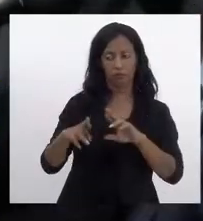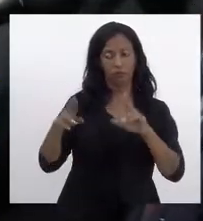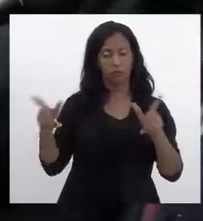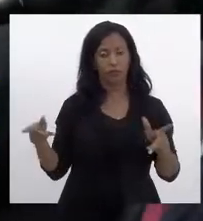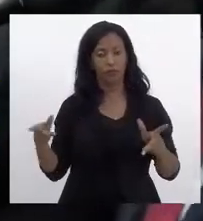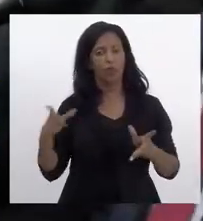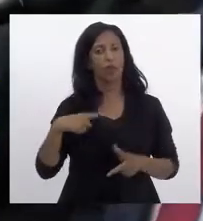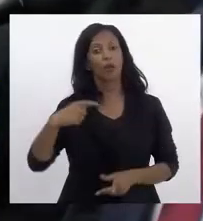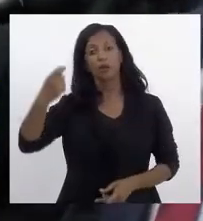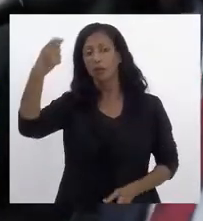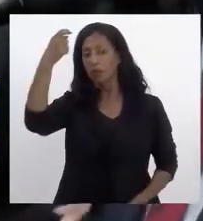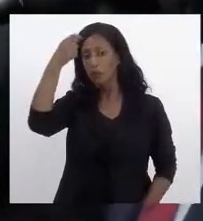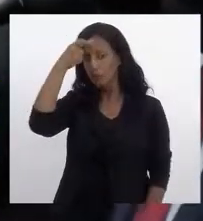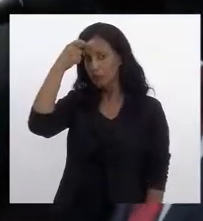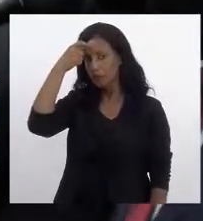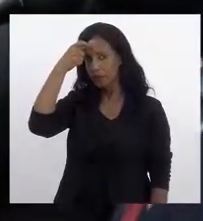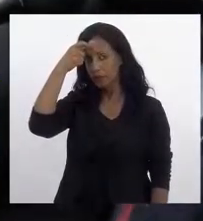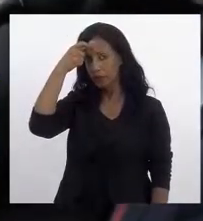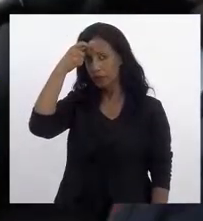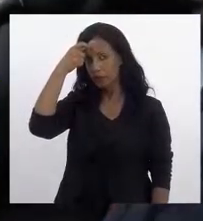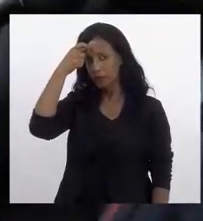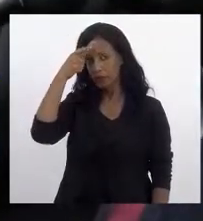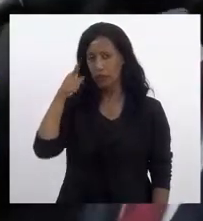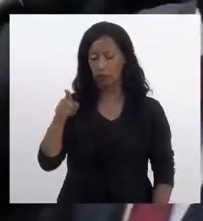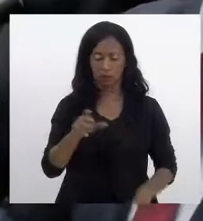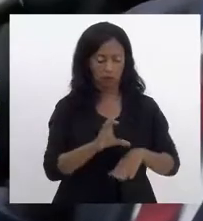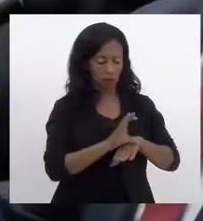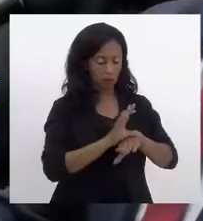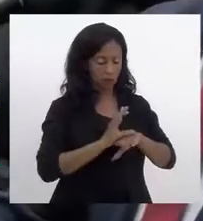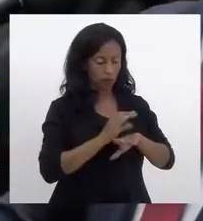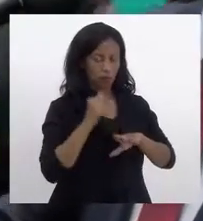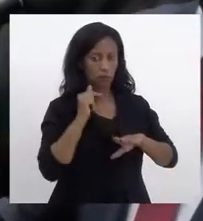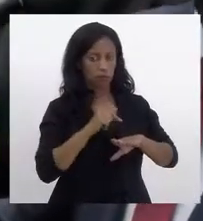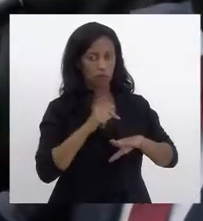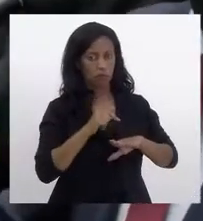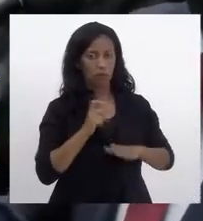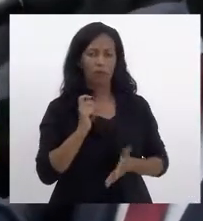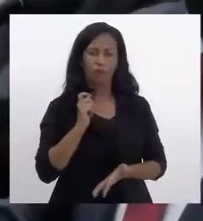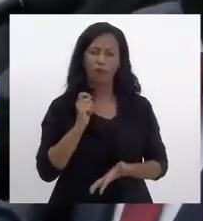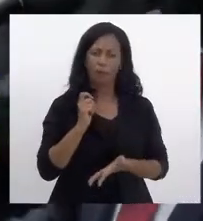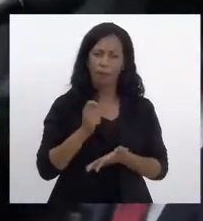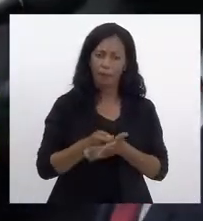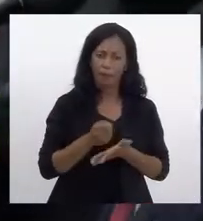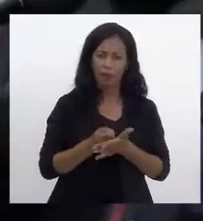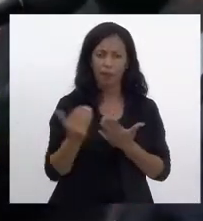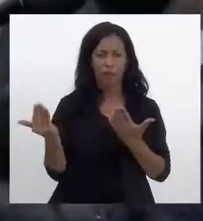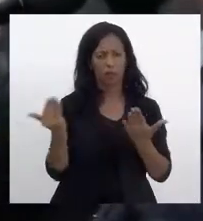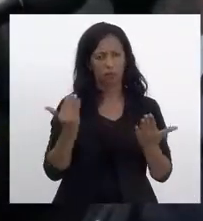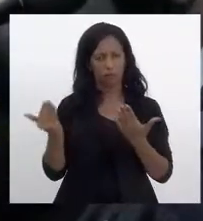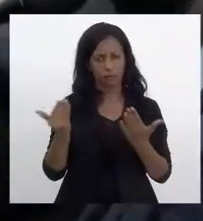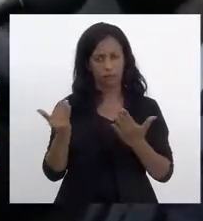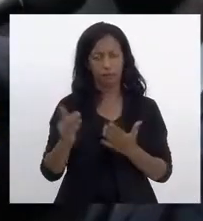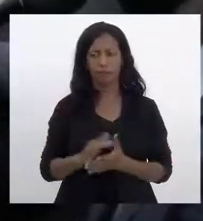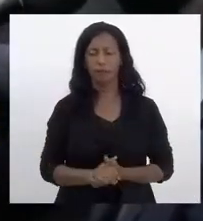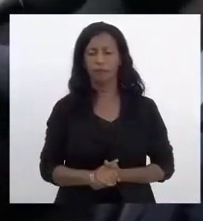quero ter consciência que a constitucionalidade vai manter a paridade.